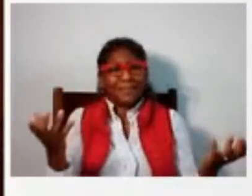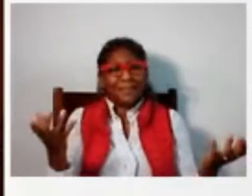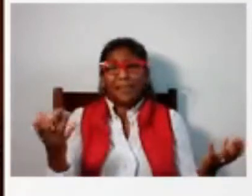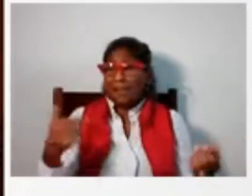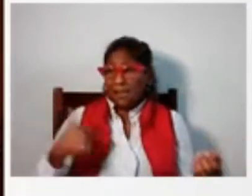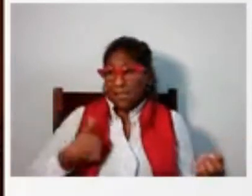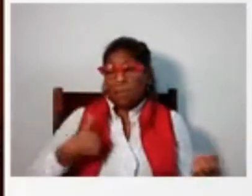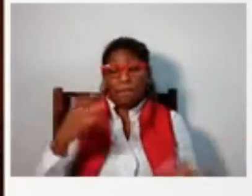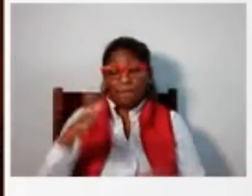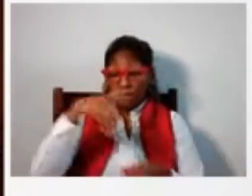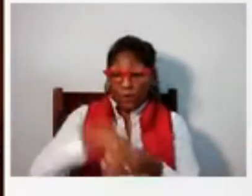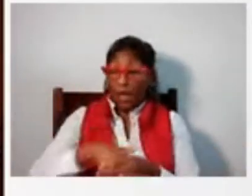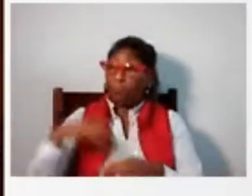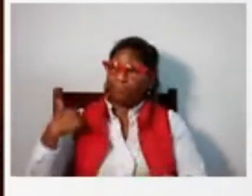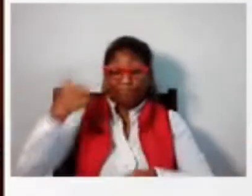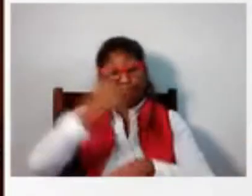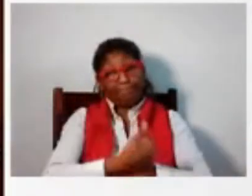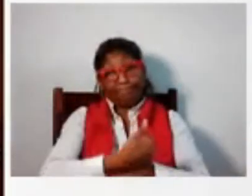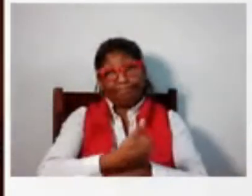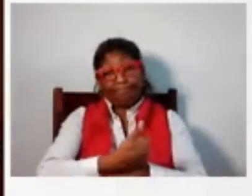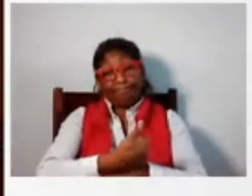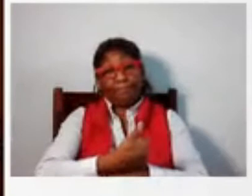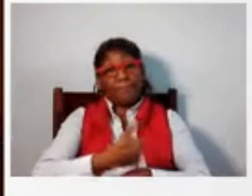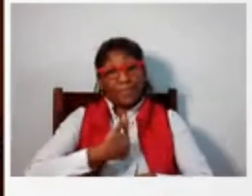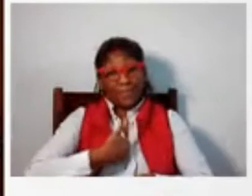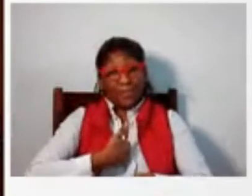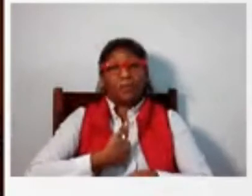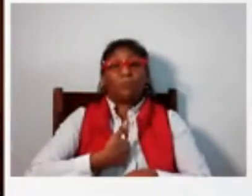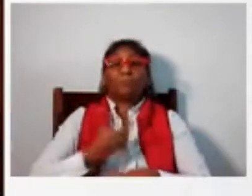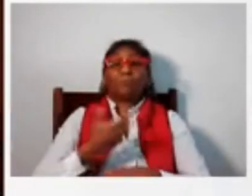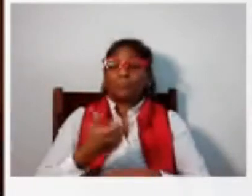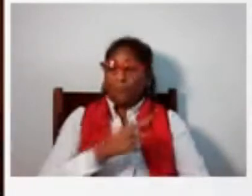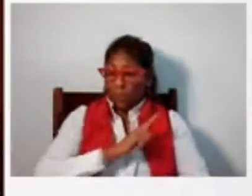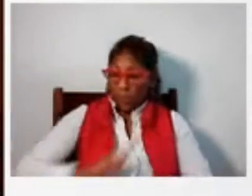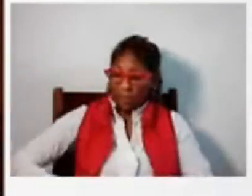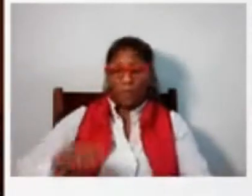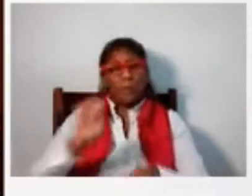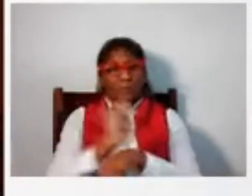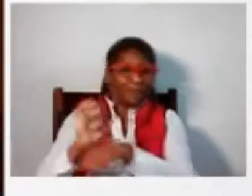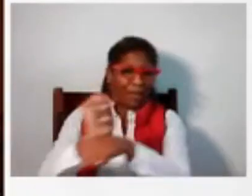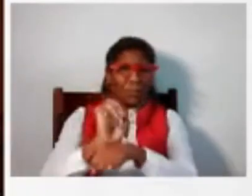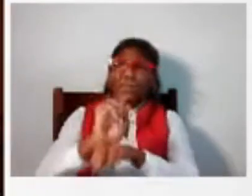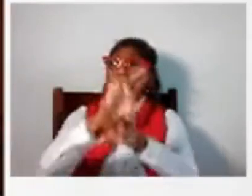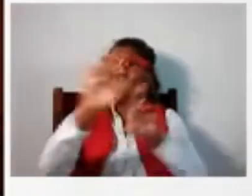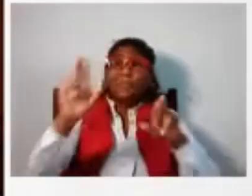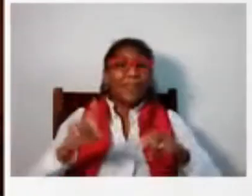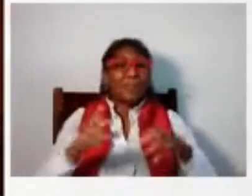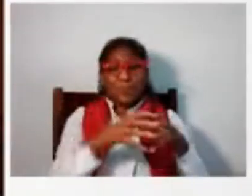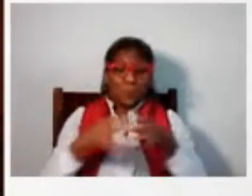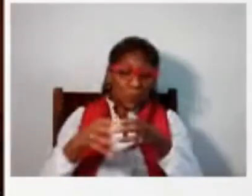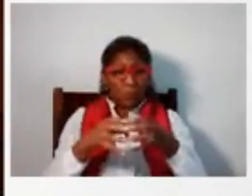eu fui eleito e pela qual eu governo o Estado, tem diversos outros partidos, né, só para citar o